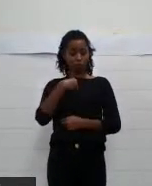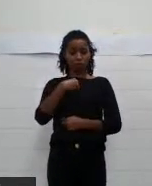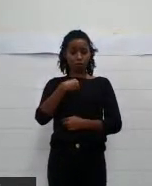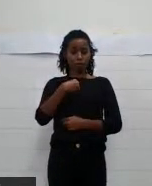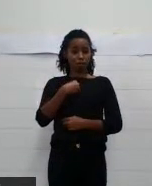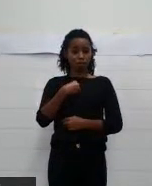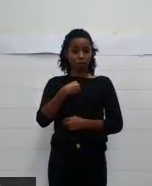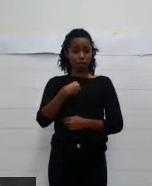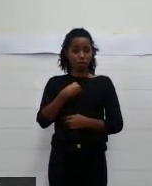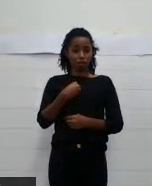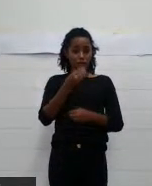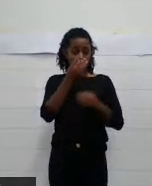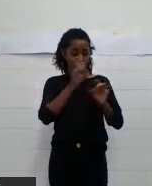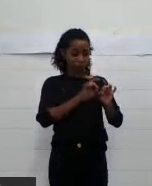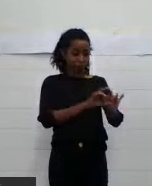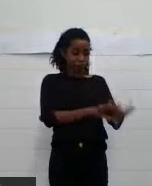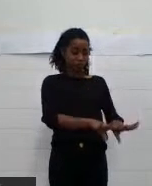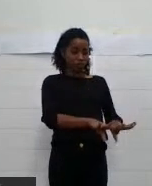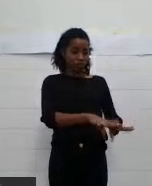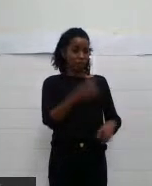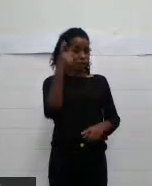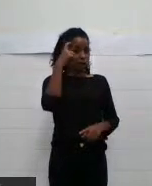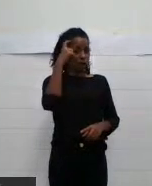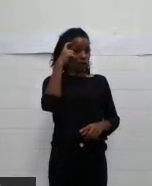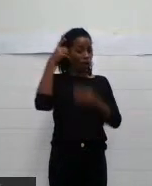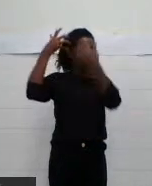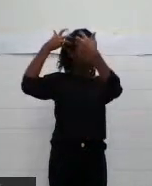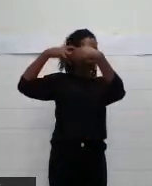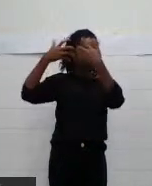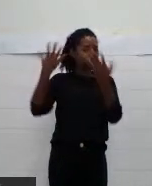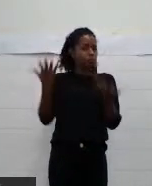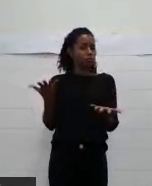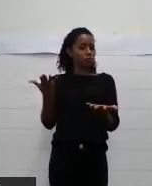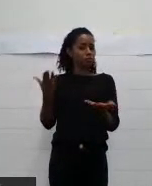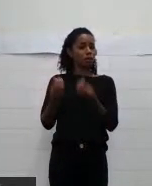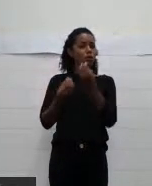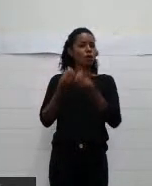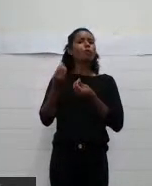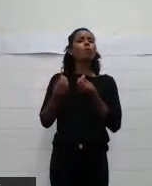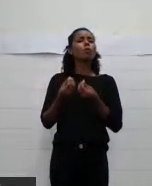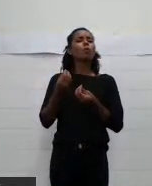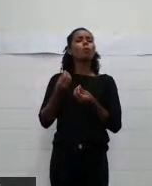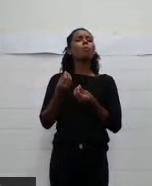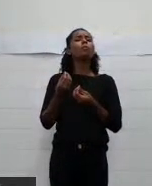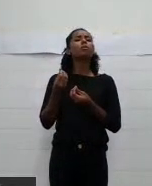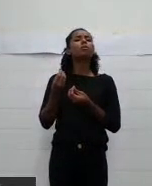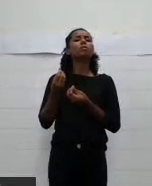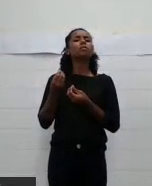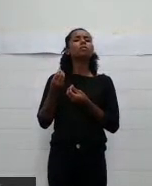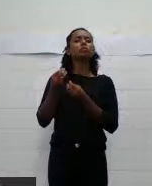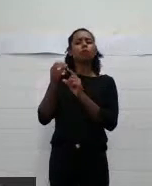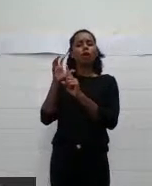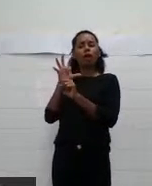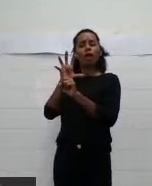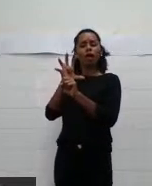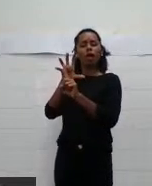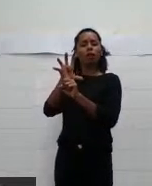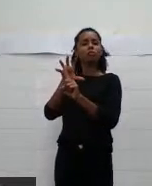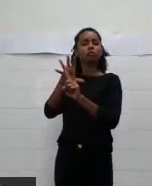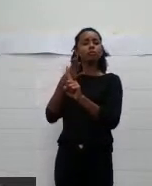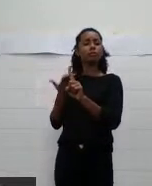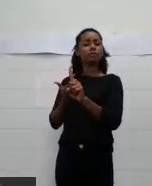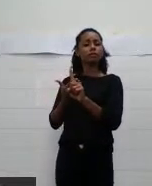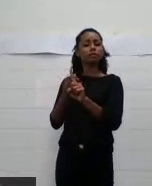existência, nega o nosso pensamento, e como é que isso, de certa maneira, contribui para o que também é patológico.